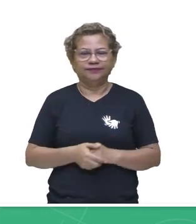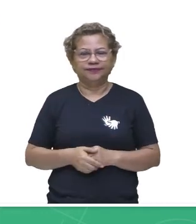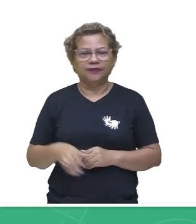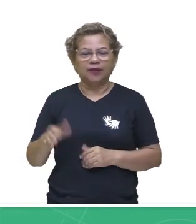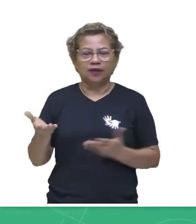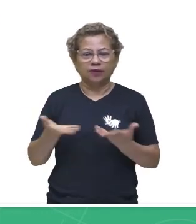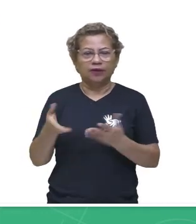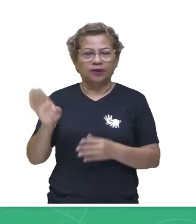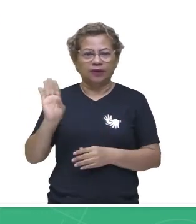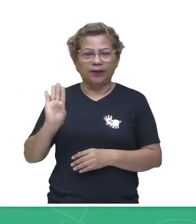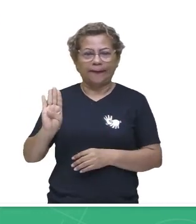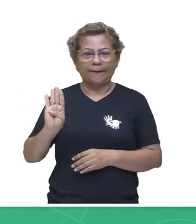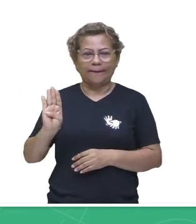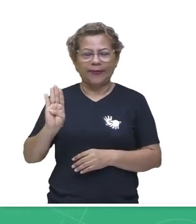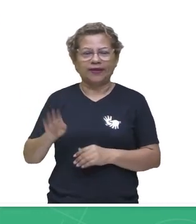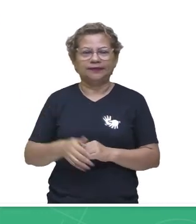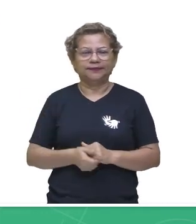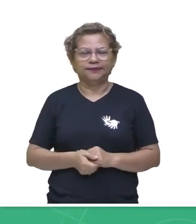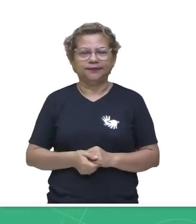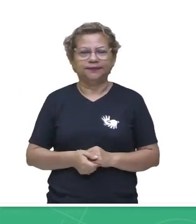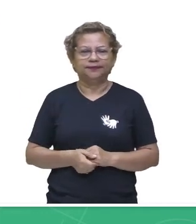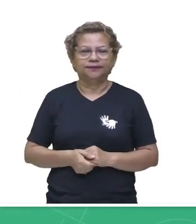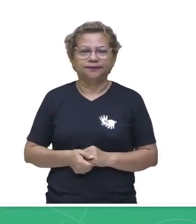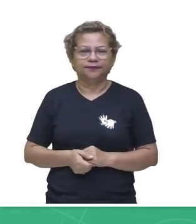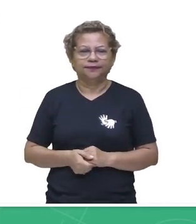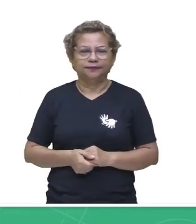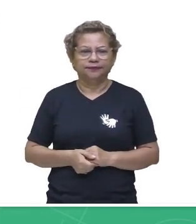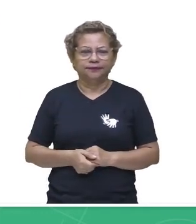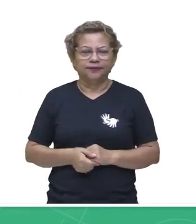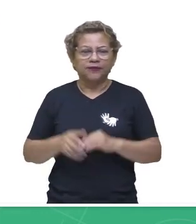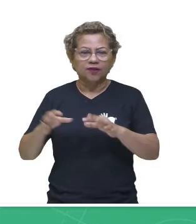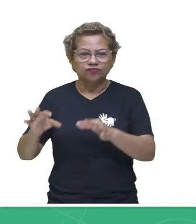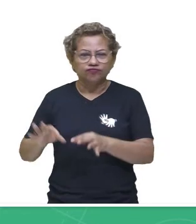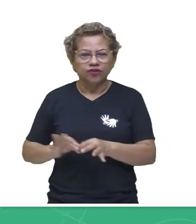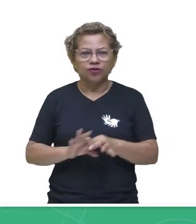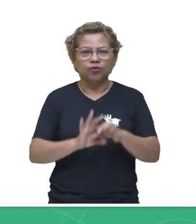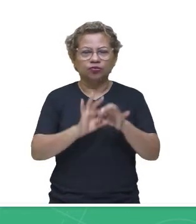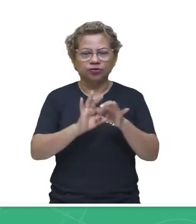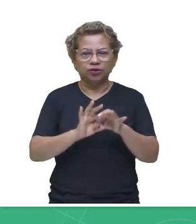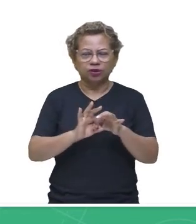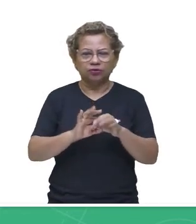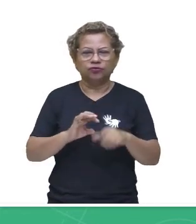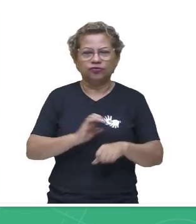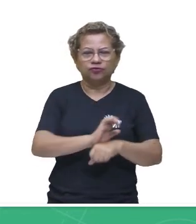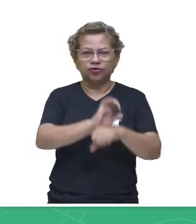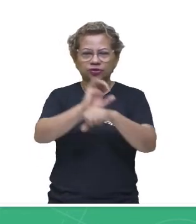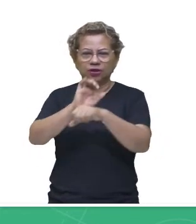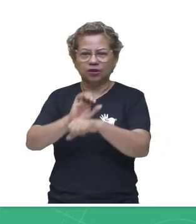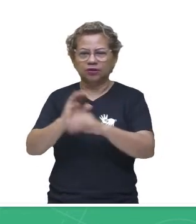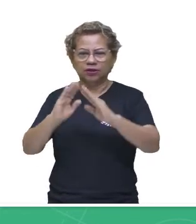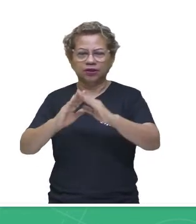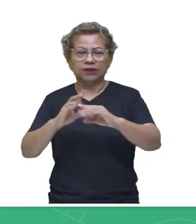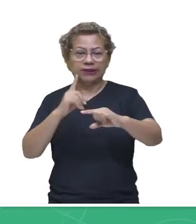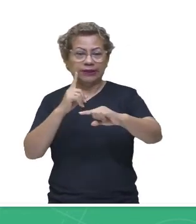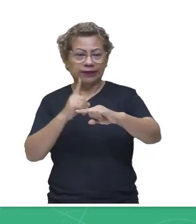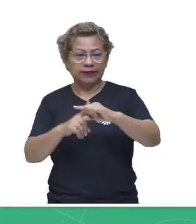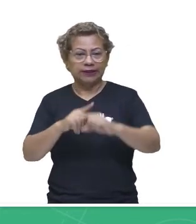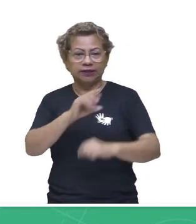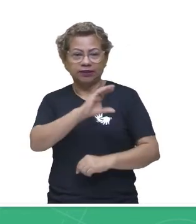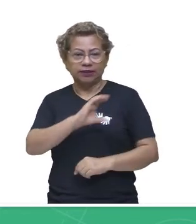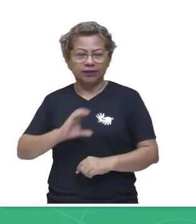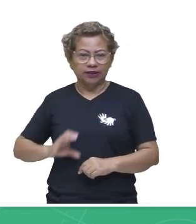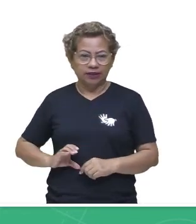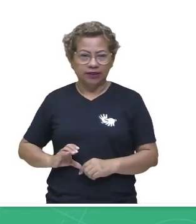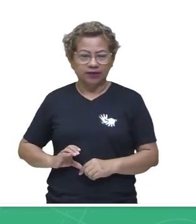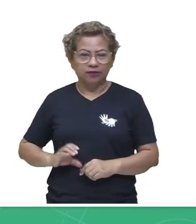o Leonardo e o Álvaro já tinham marcado a A. Letra B. União entre Estado e Igreja Católica, tornando o catolicismo religião